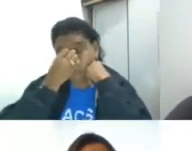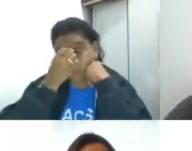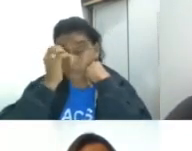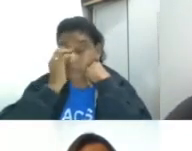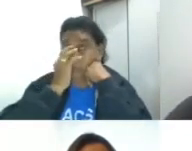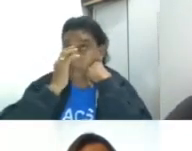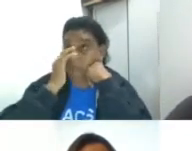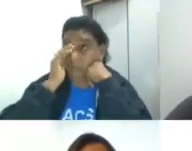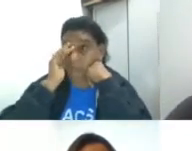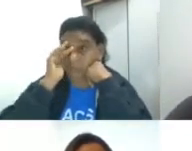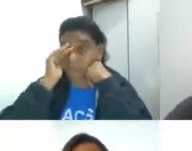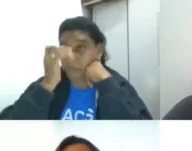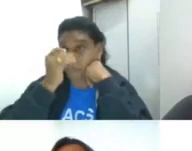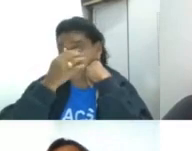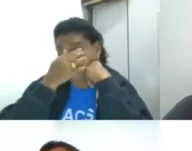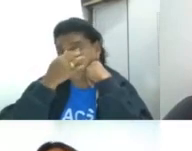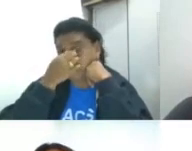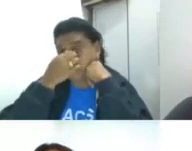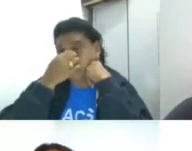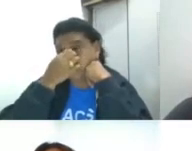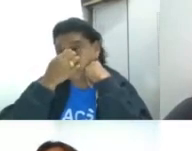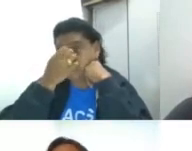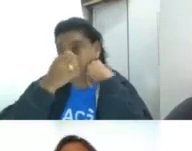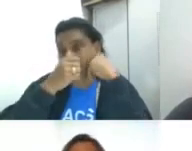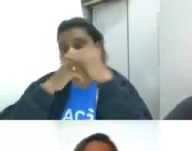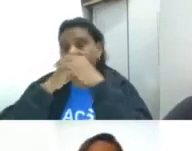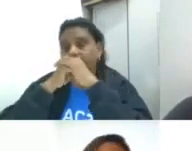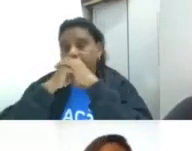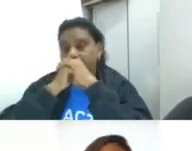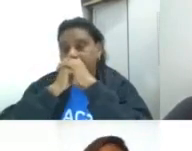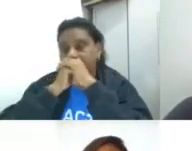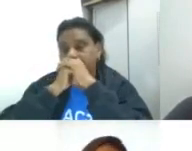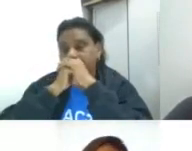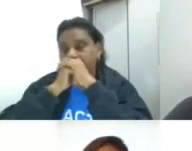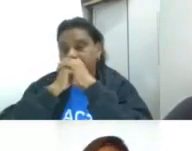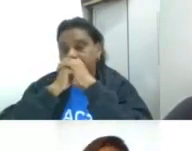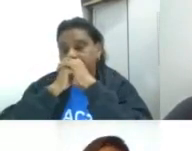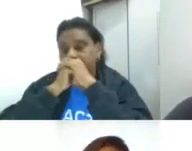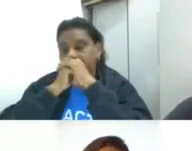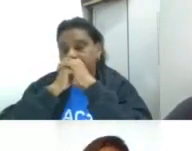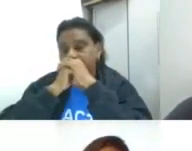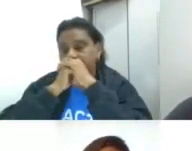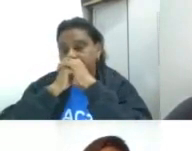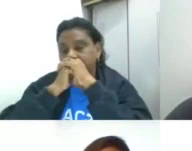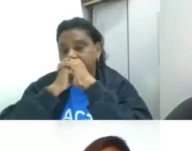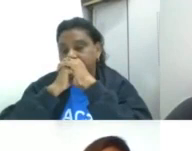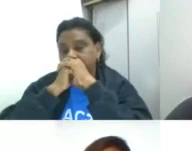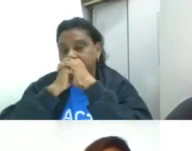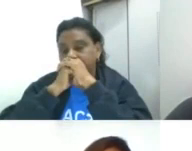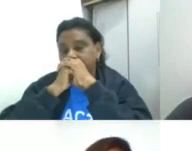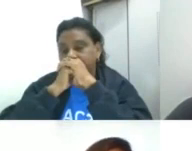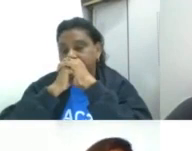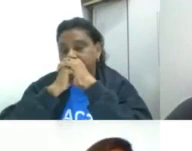significa colocar-se no lugar do outro né colocar-se no lugar do usuário para sentir quais são as necessidades e na medida do possível